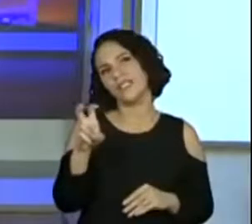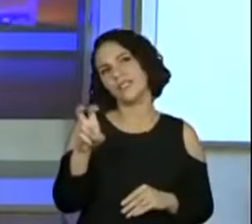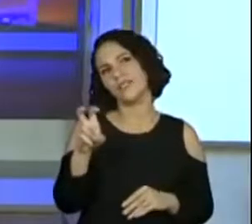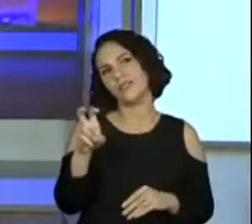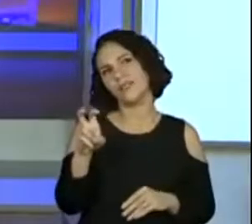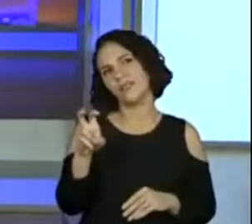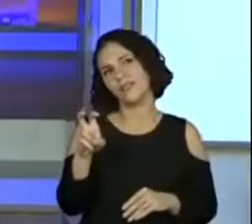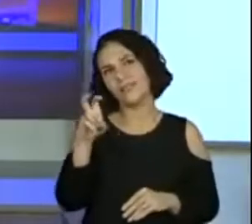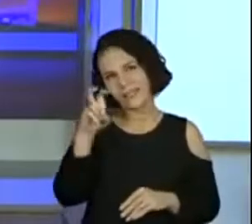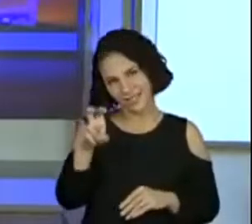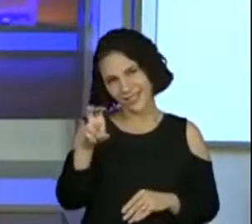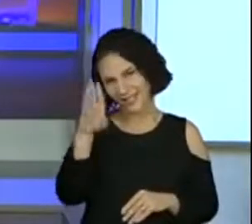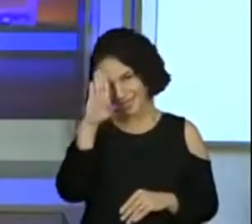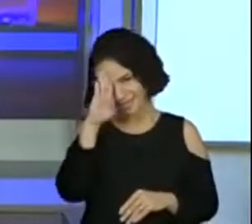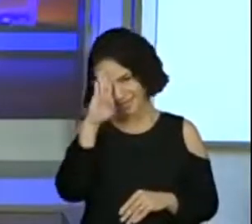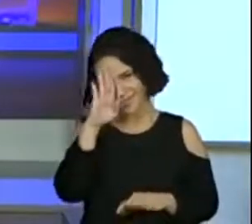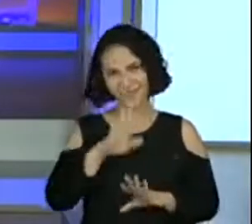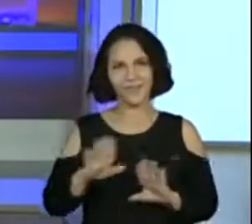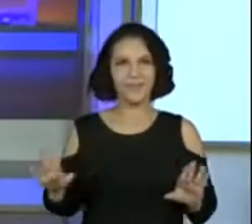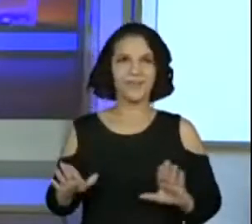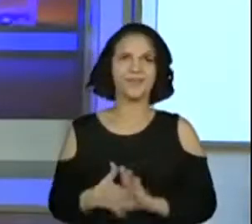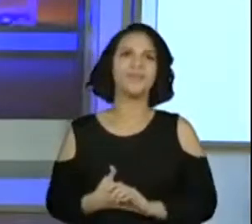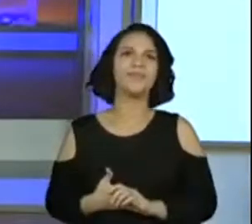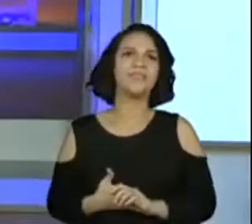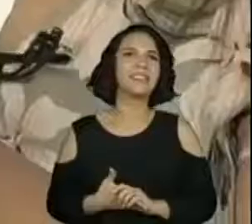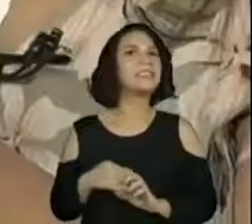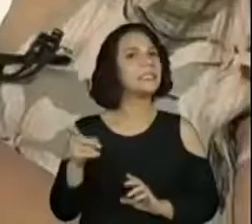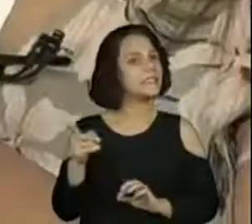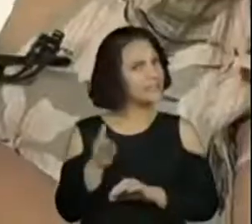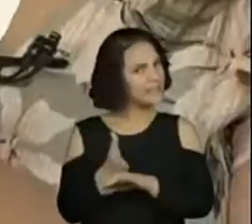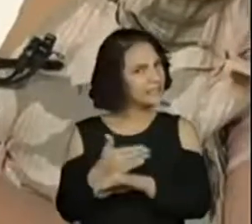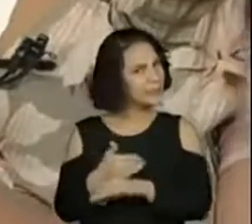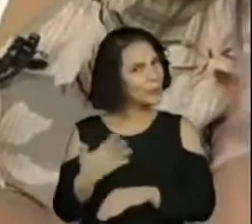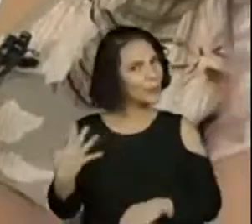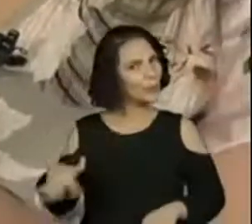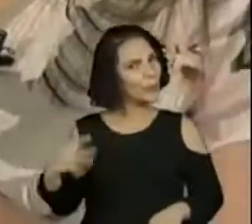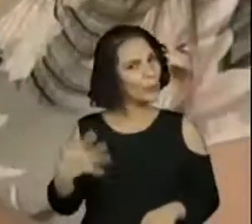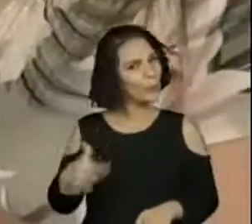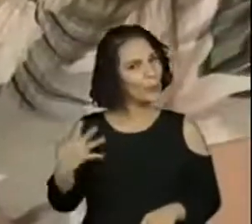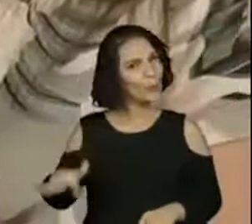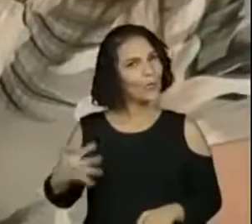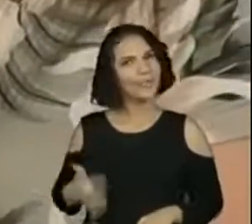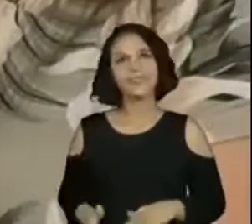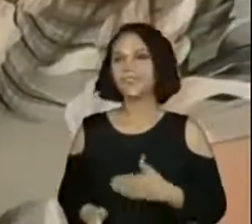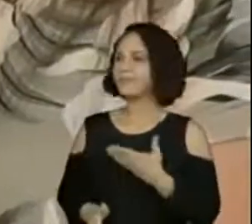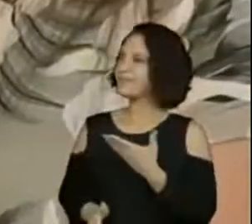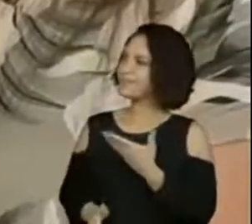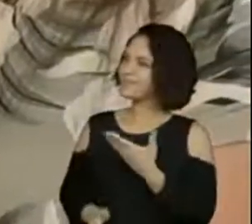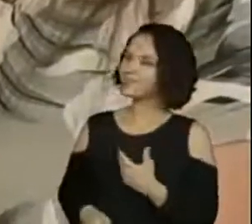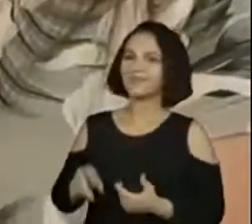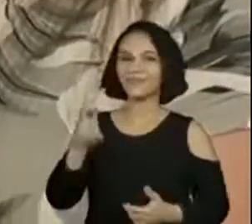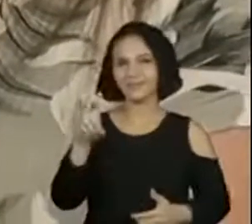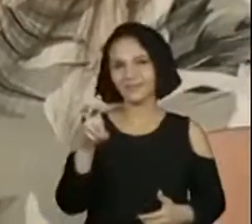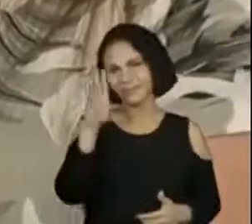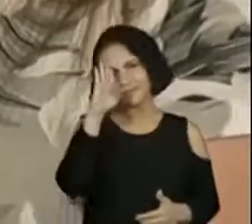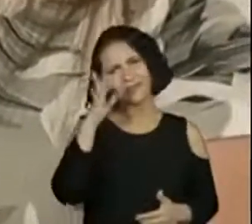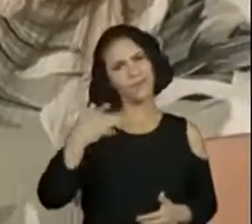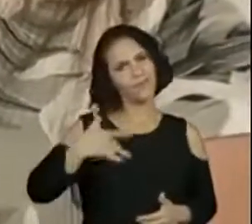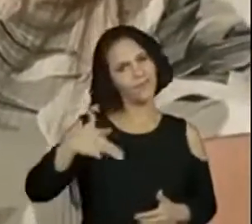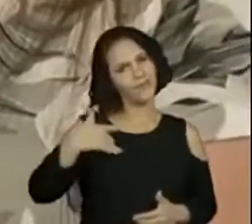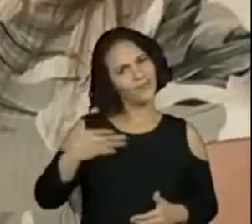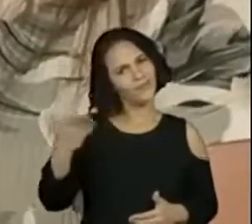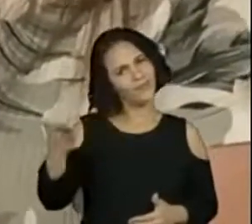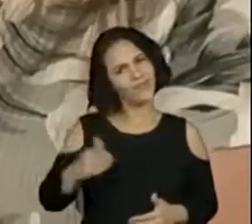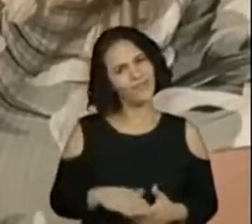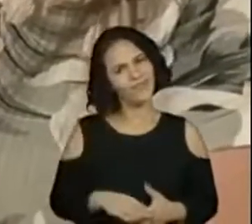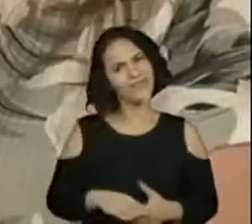conta que você acorda às 5. 5. Professora Fran acorda bem cedo, né, gente? Olha lá. Coitadinha da professora Fran. Quando